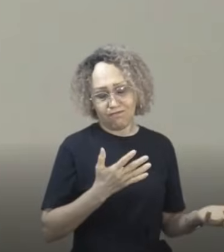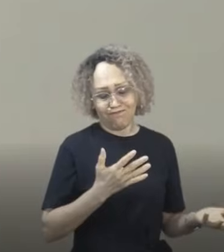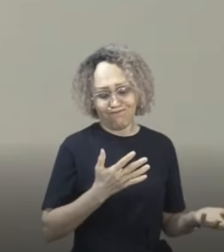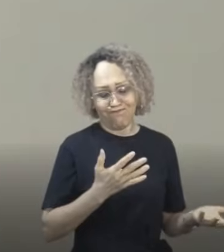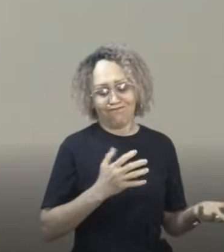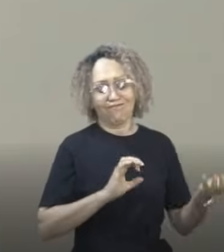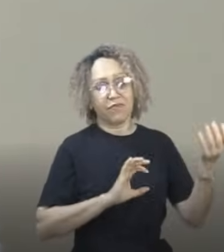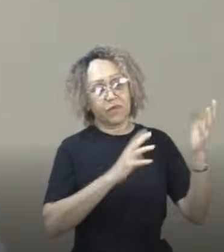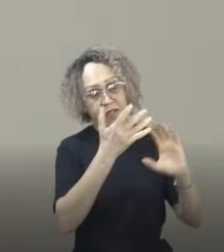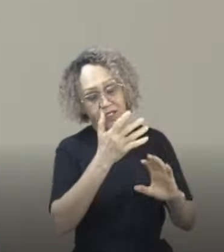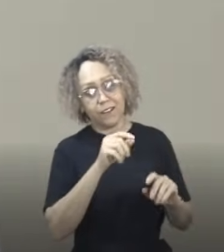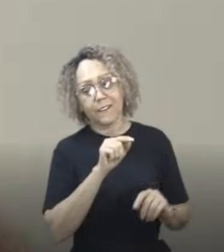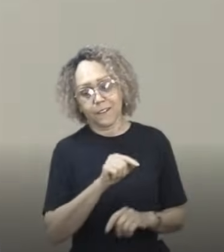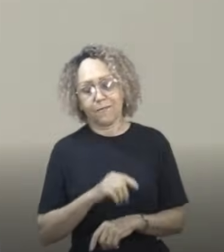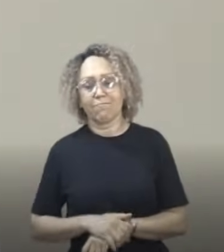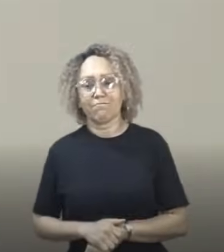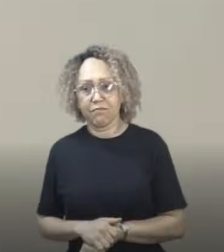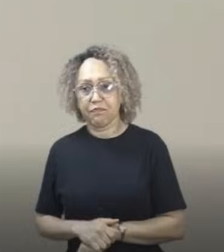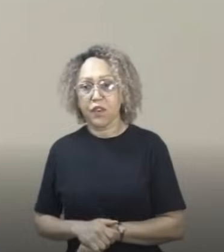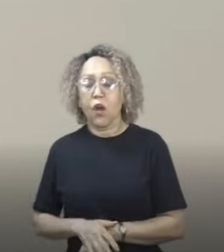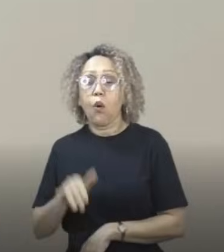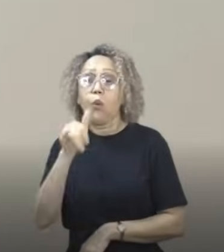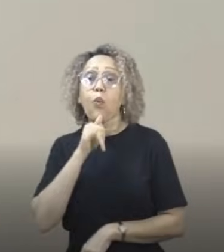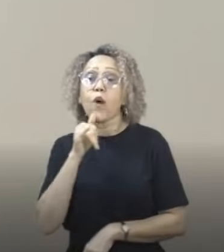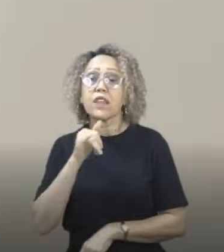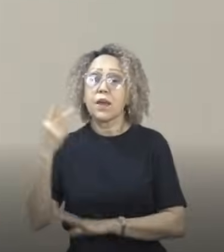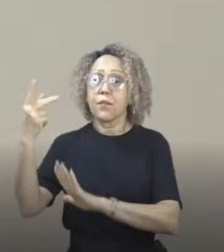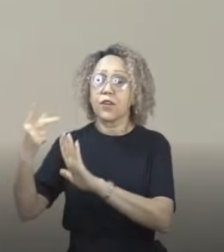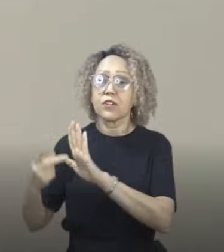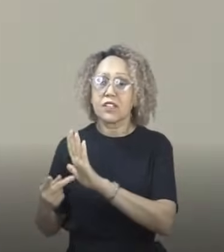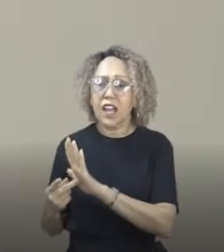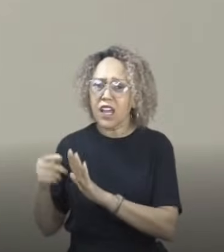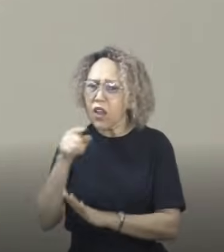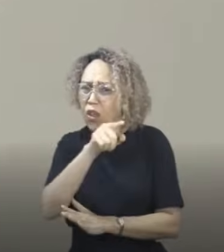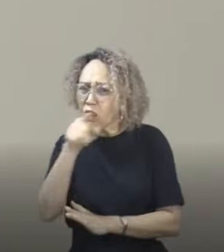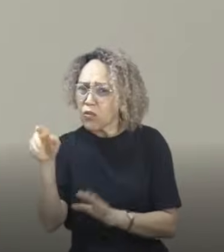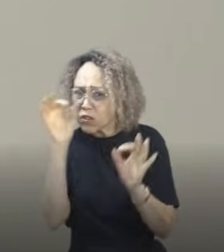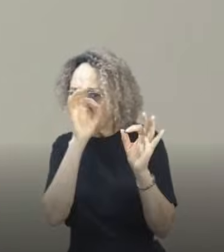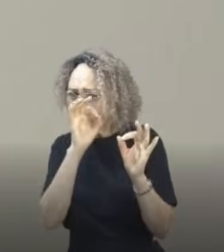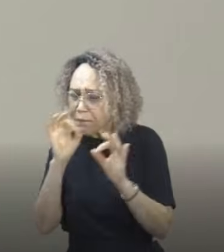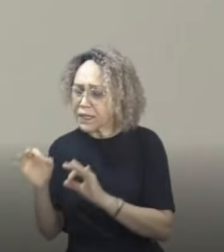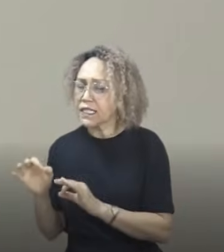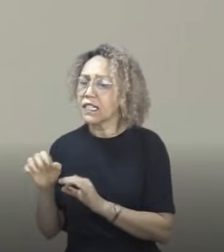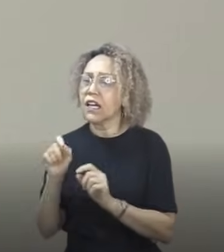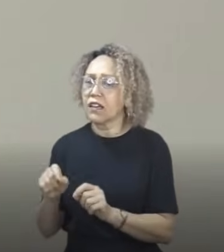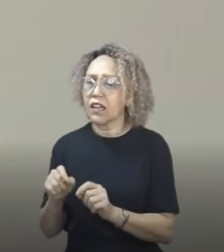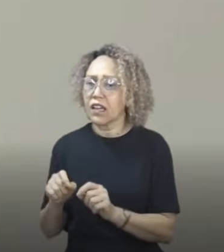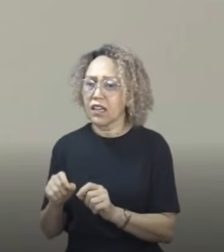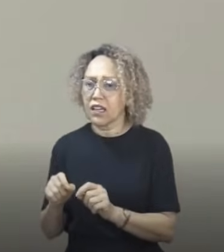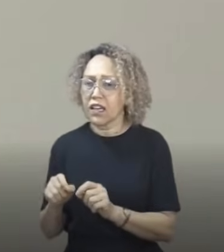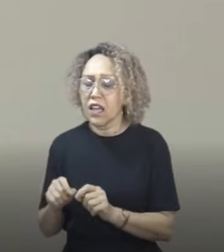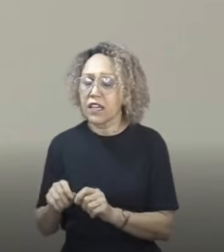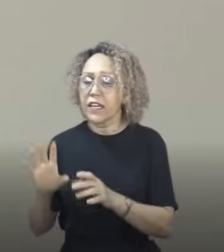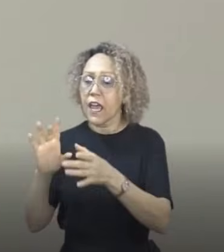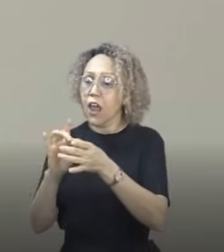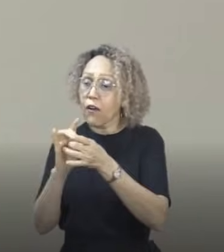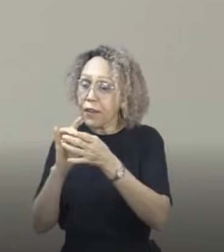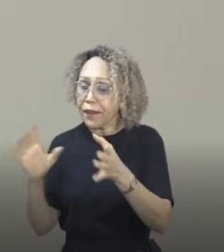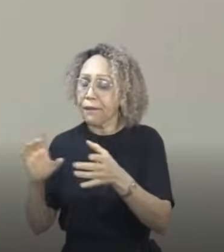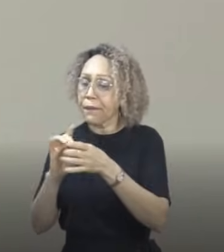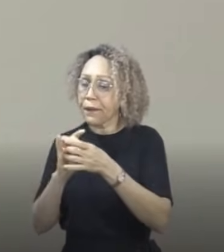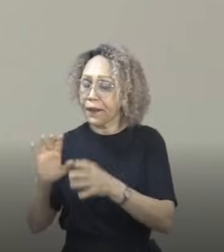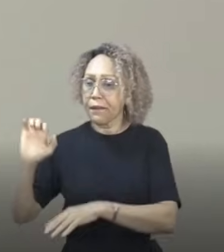crise climática. Eu vou citar aqui um exemplo de um projeto que todo mundo acompanhou de perto, que é a Lei Geral do Licenciamento Ambiental.